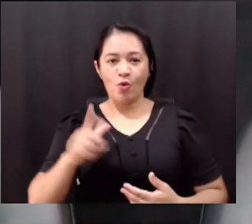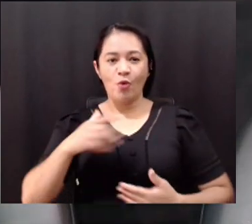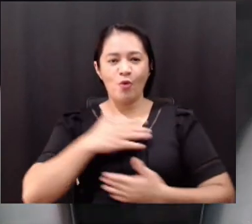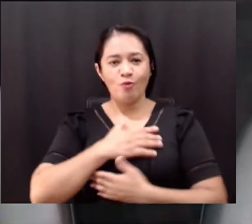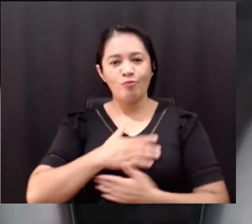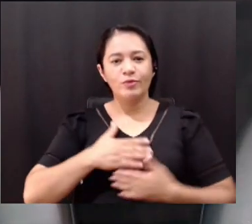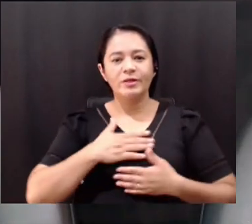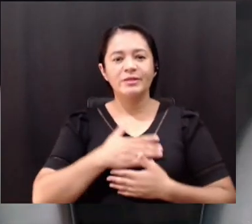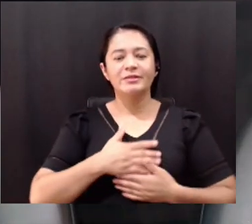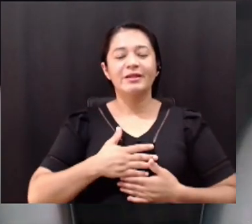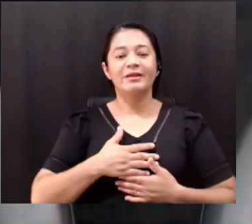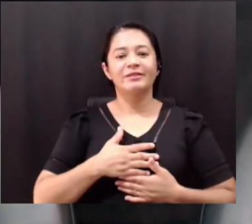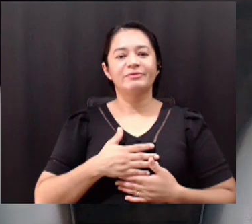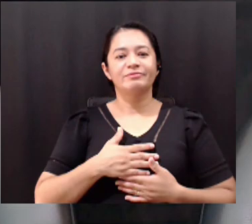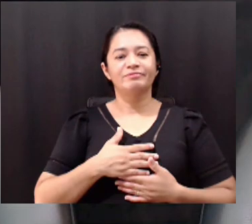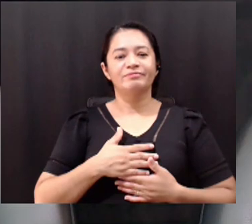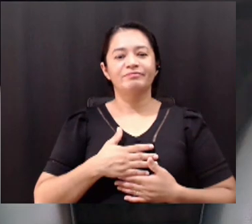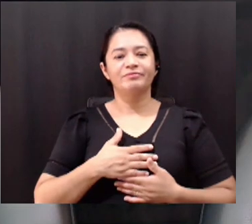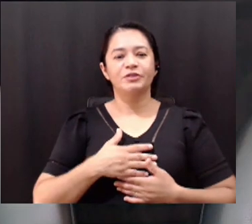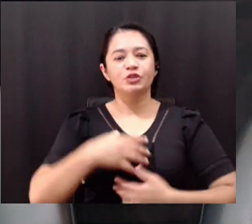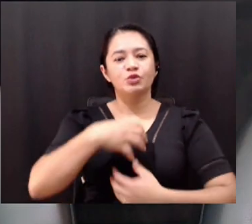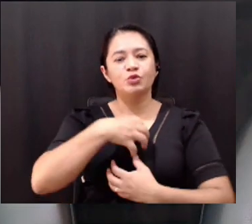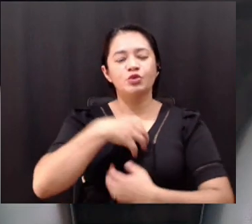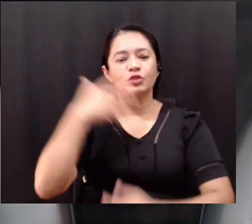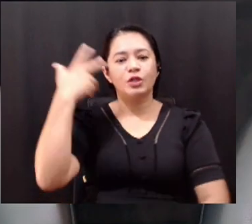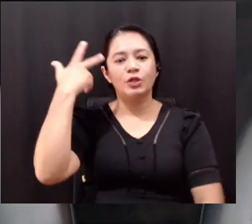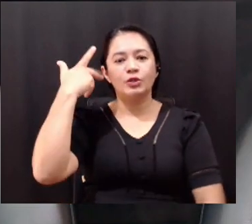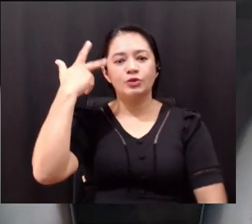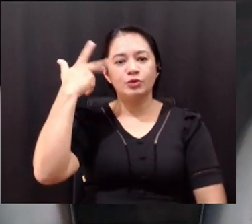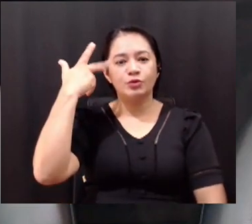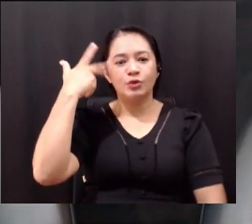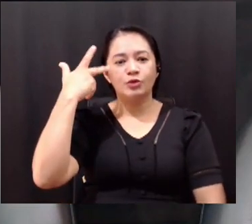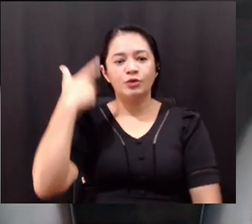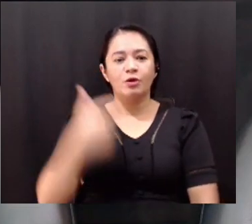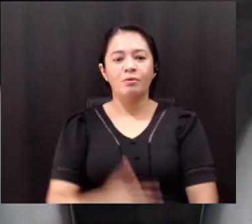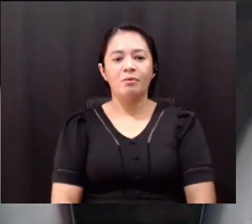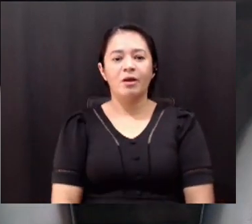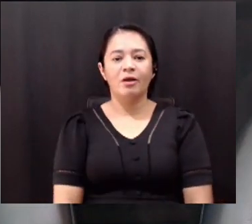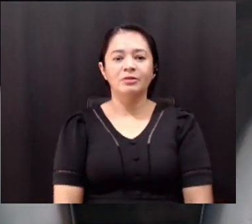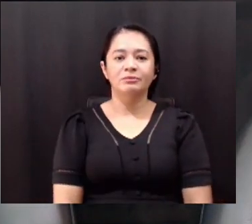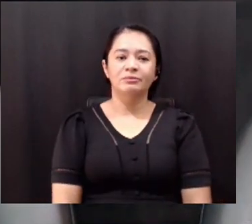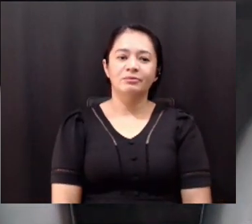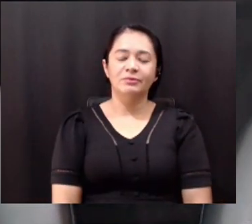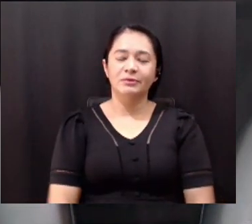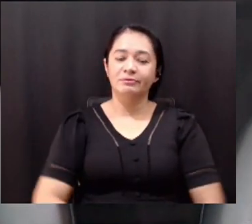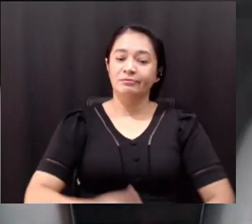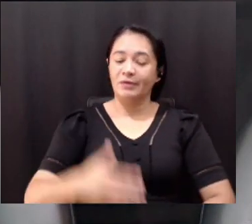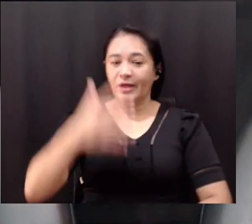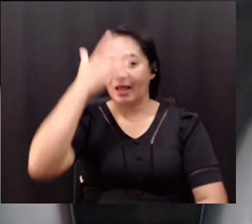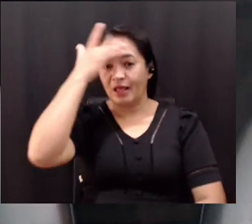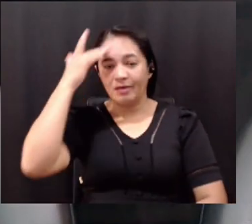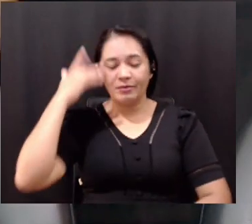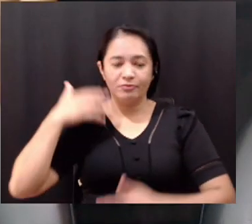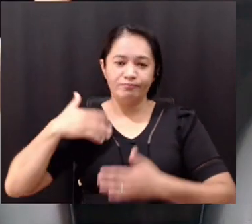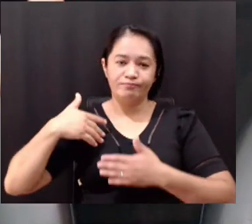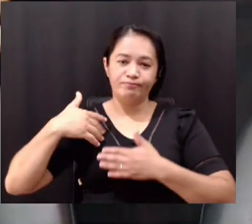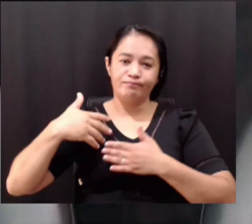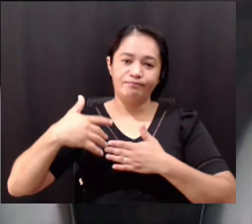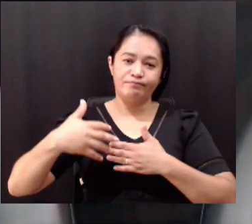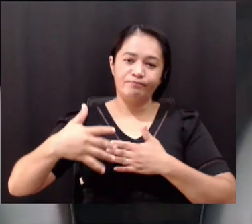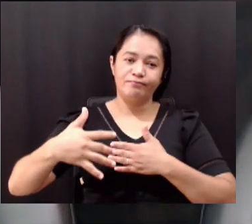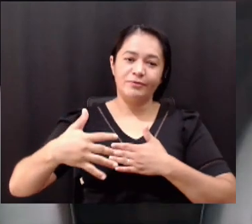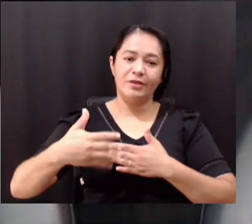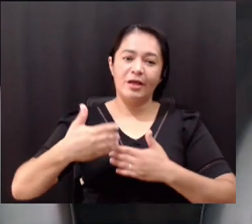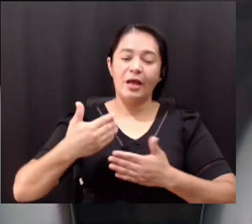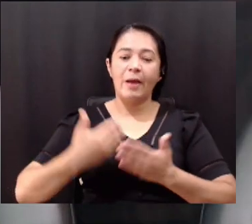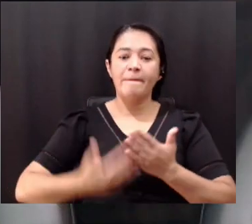satisfações de uma forma natural, né? Que a pessoa, ao longo desse tempo, ela vai perdendo essa